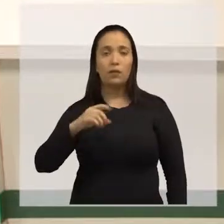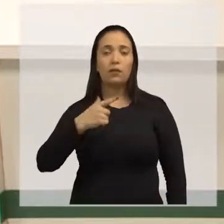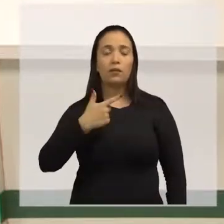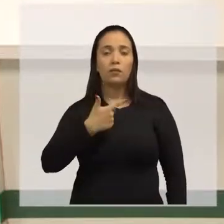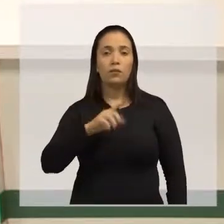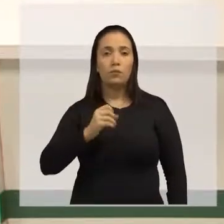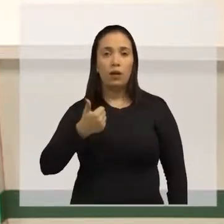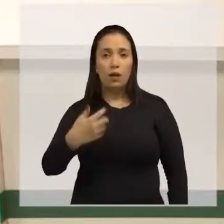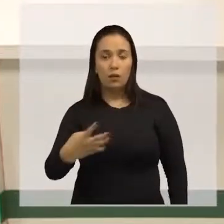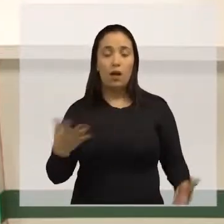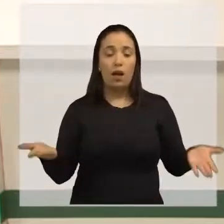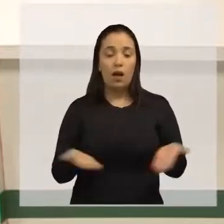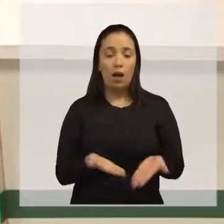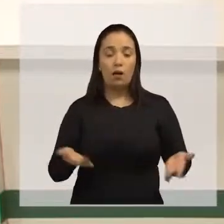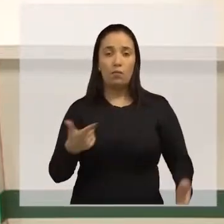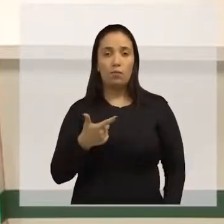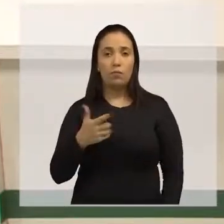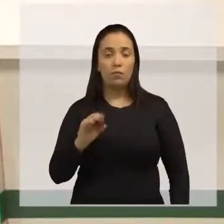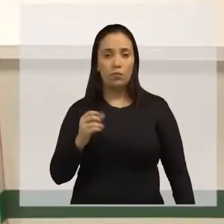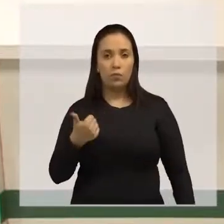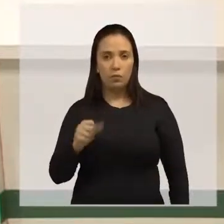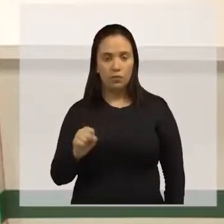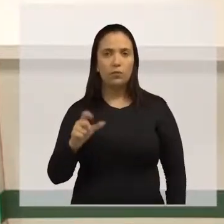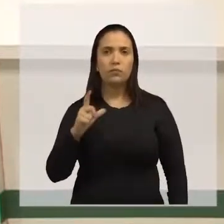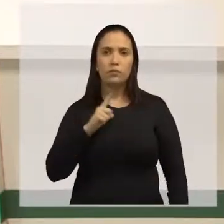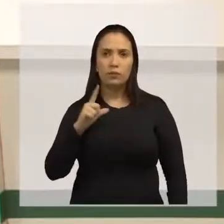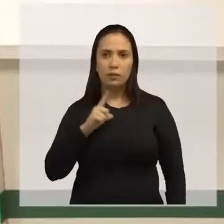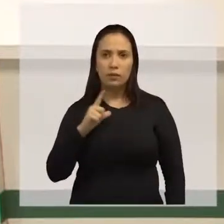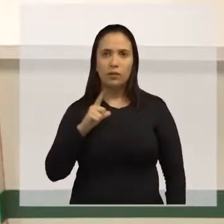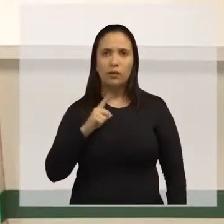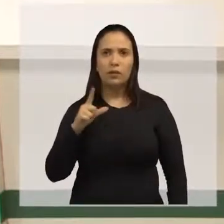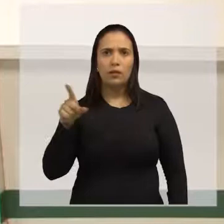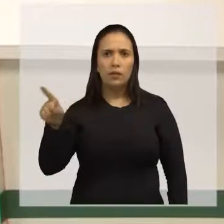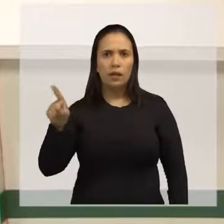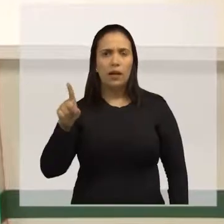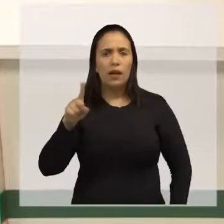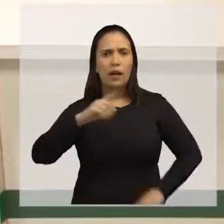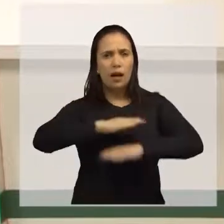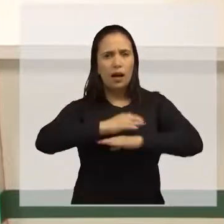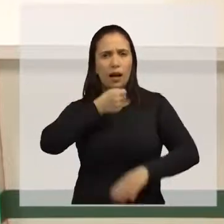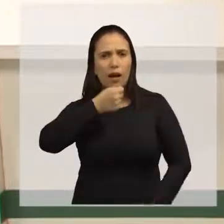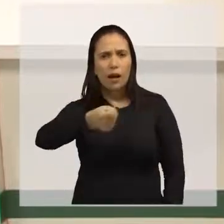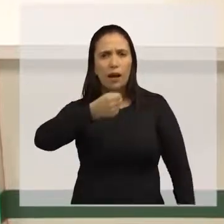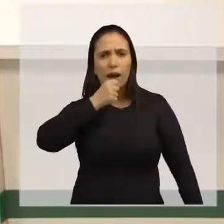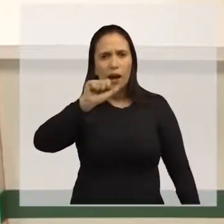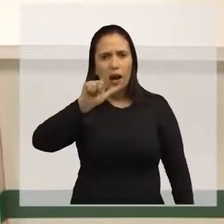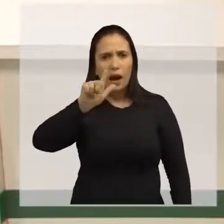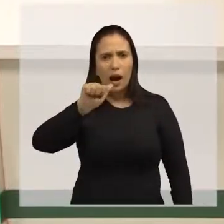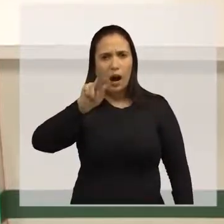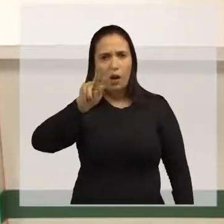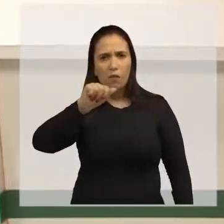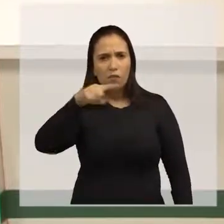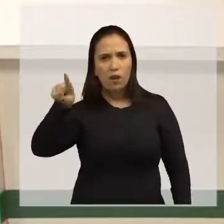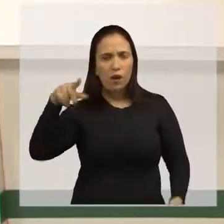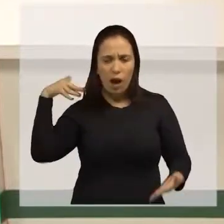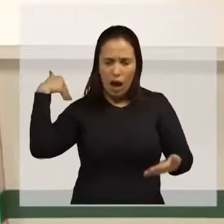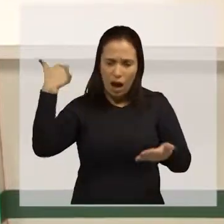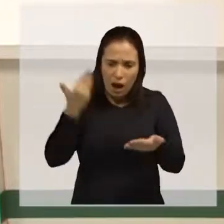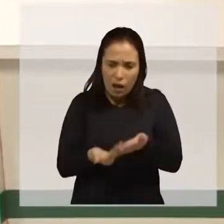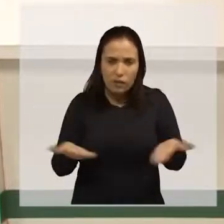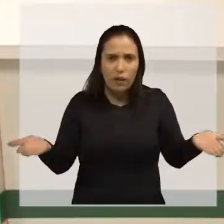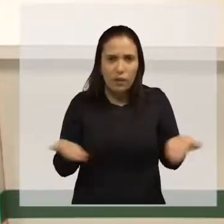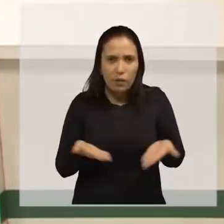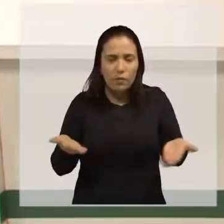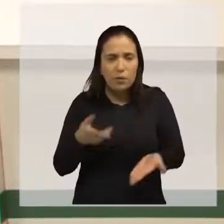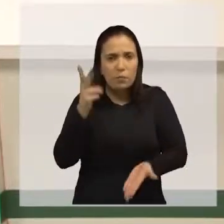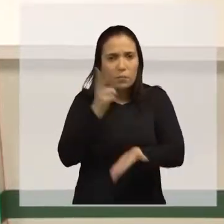Rapaz, a gente vem aguentando aquele Galvão Bueno esse tempo todinho. É verdade. Estou me lembrando aqui agora.